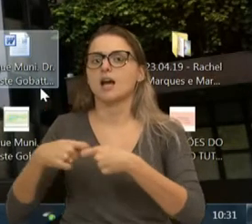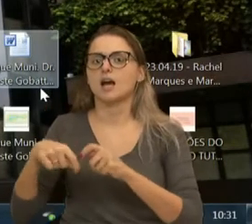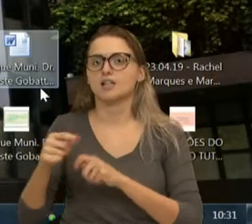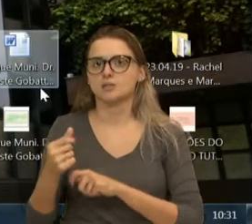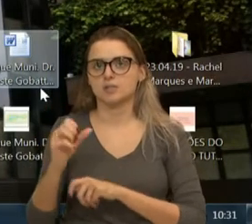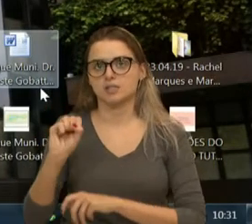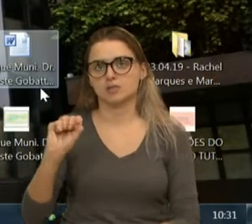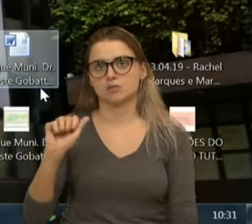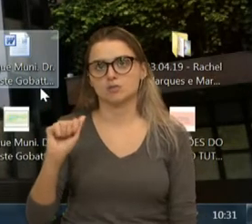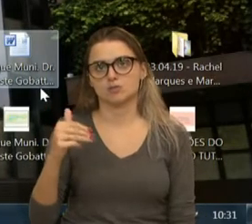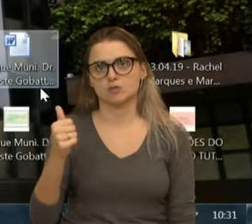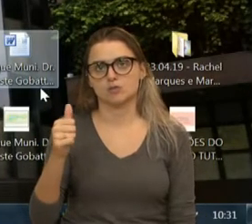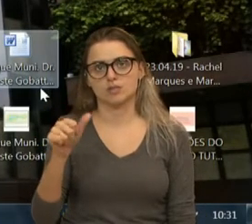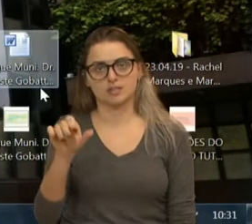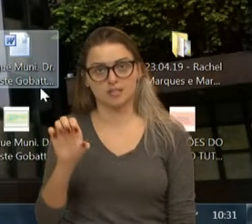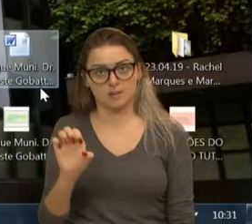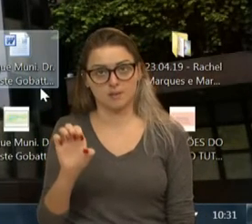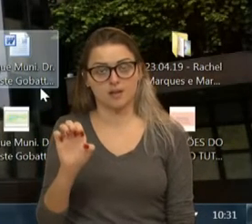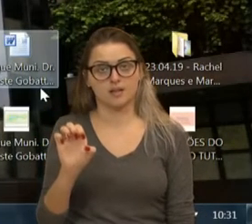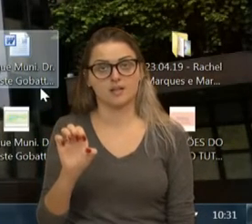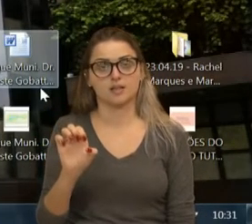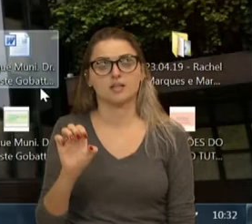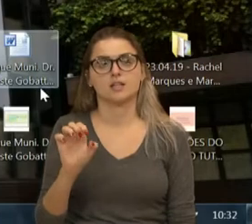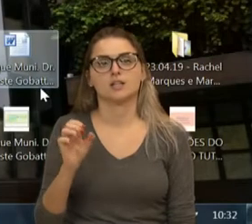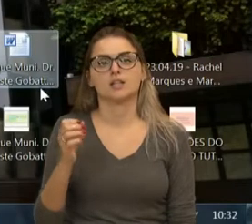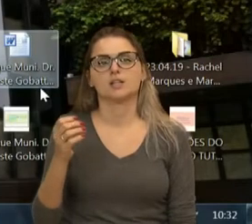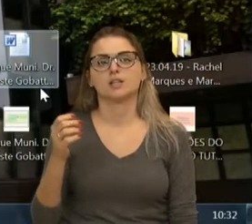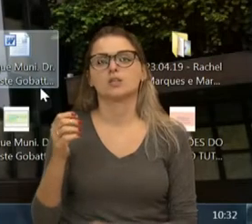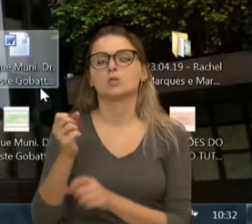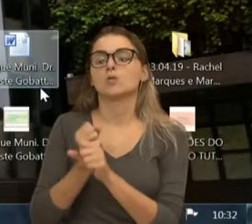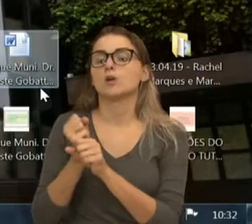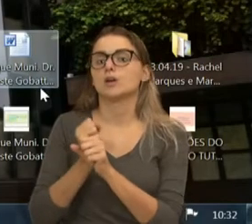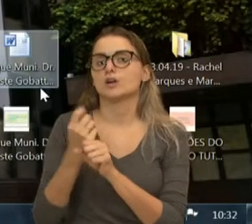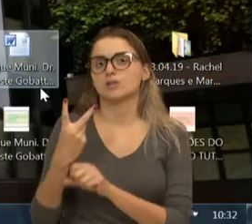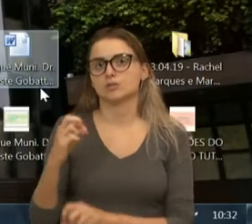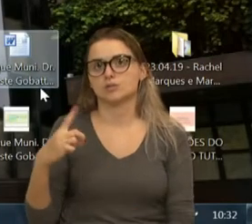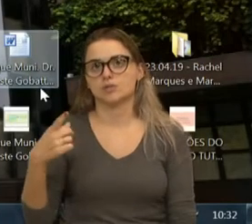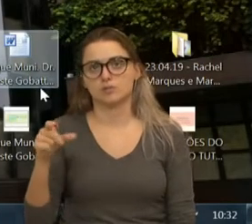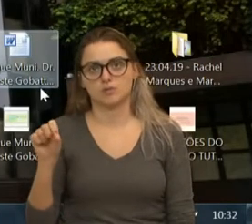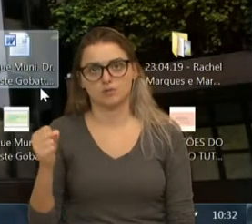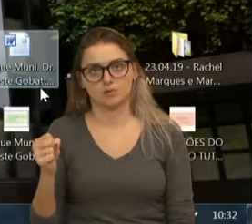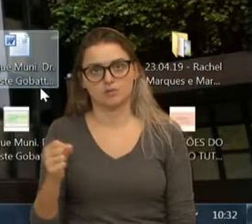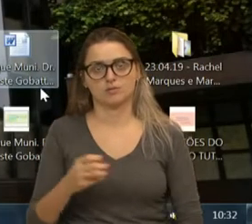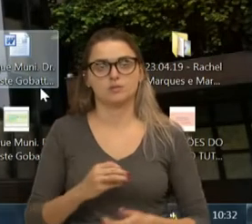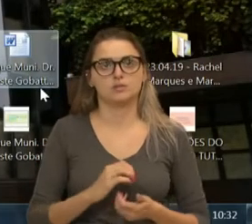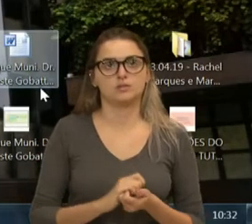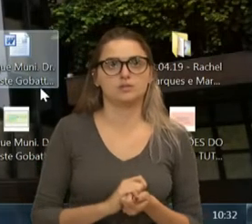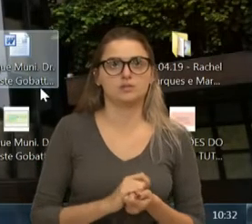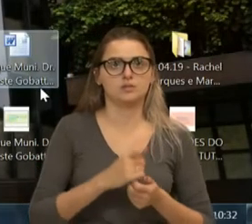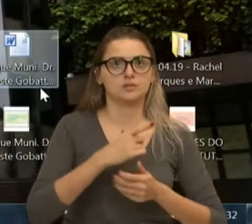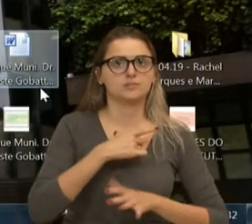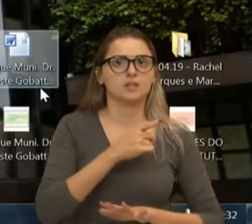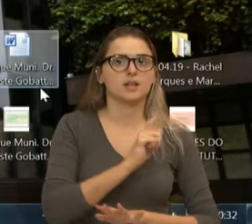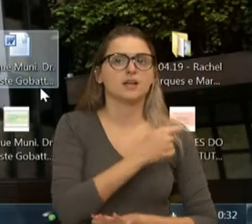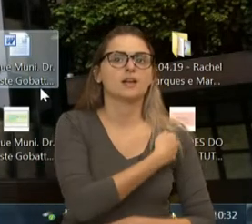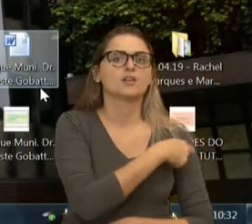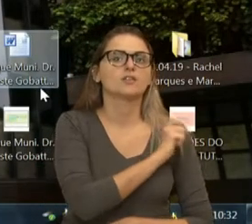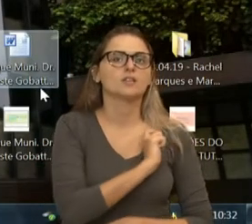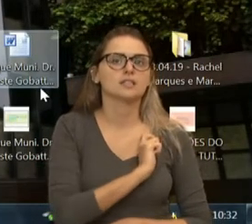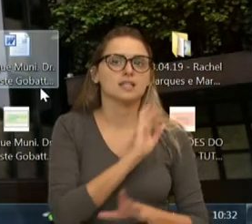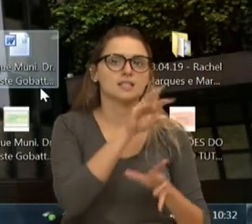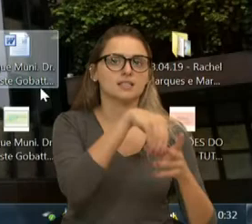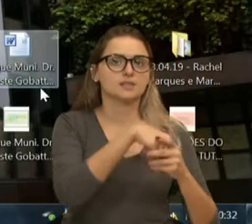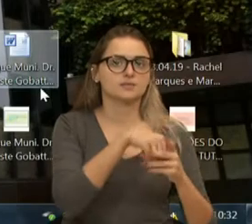Serviço Autônomo Municipal de Água e Esgoto, o SAMAI, sobre o ano de 2018. A chamada auditoria interna, que é